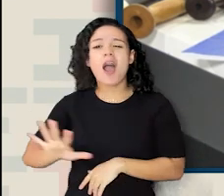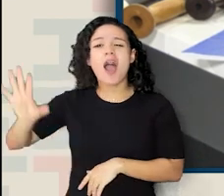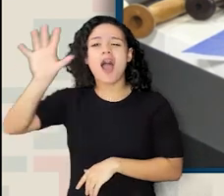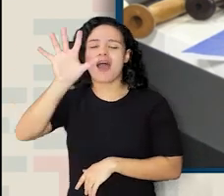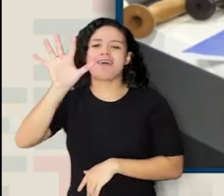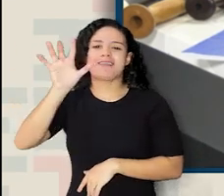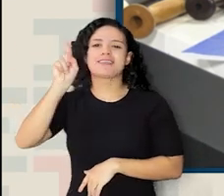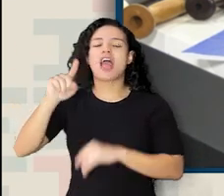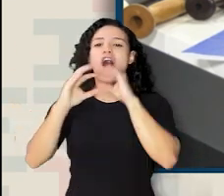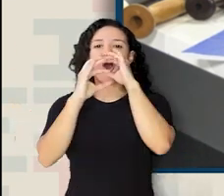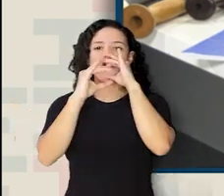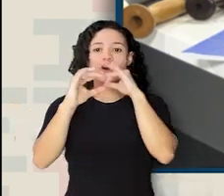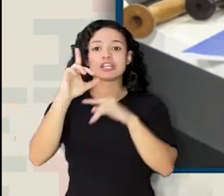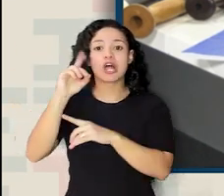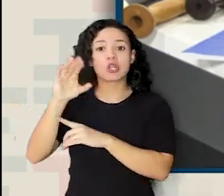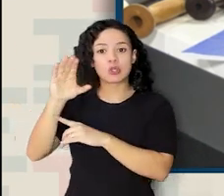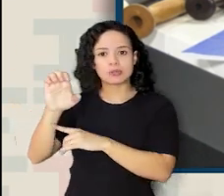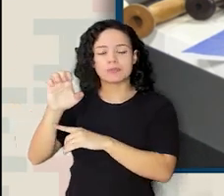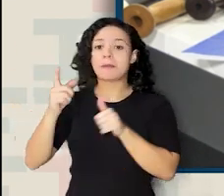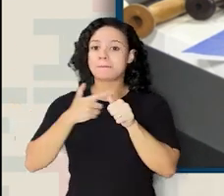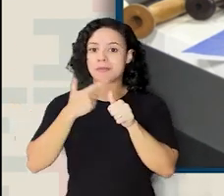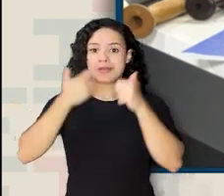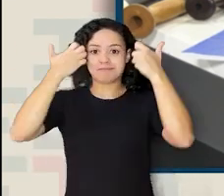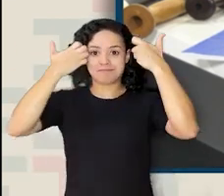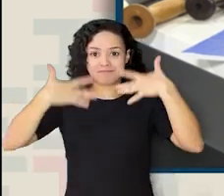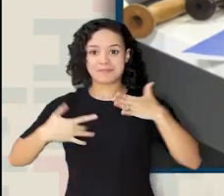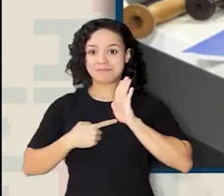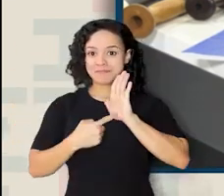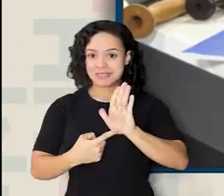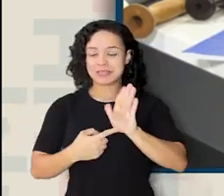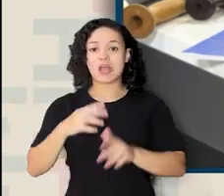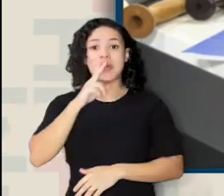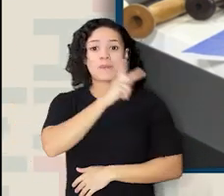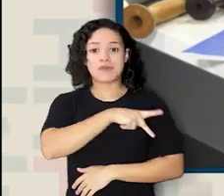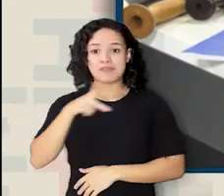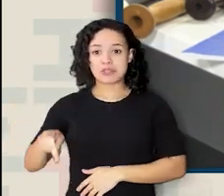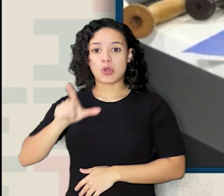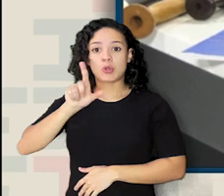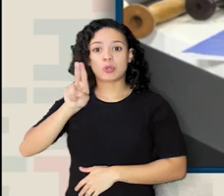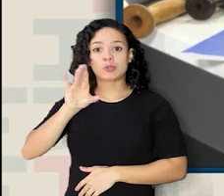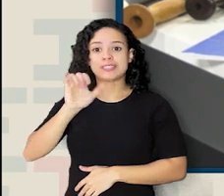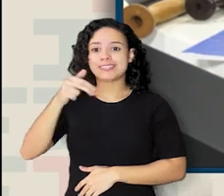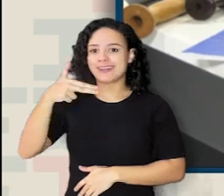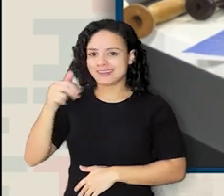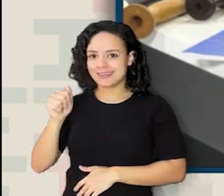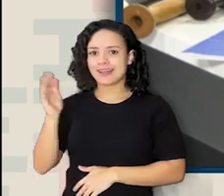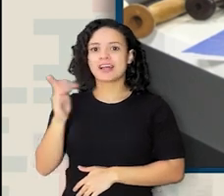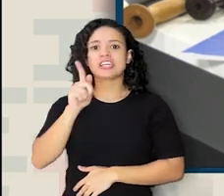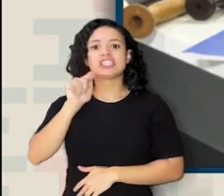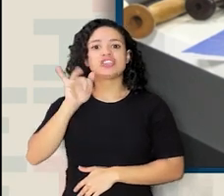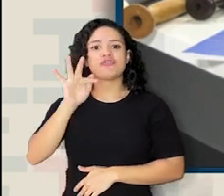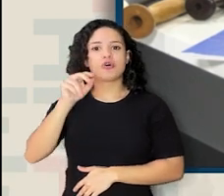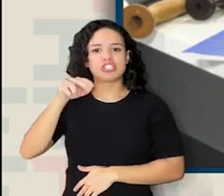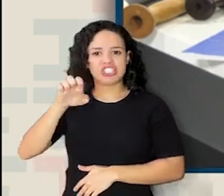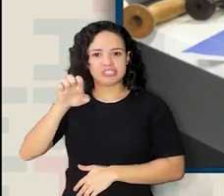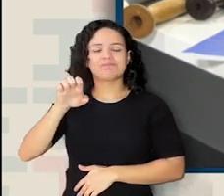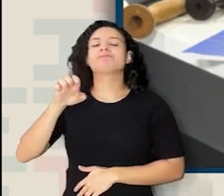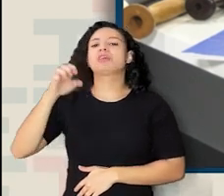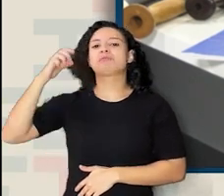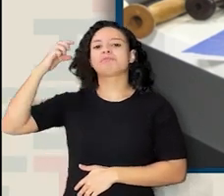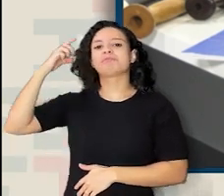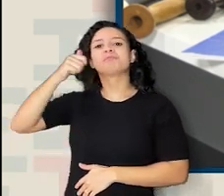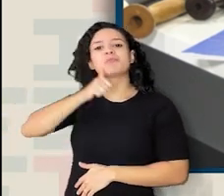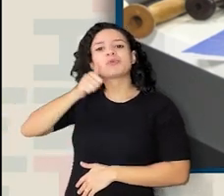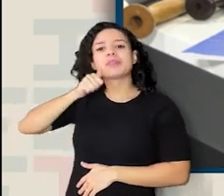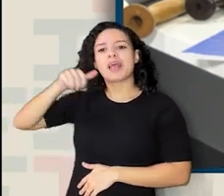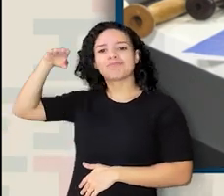Mas primeiro eu vou me apresentar para vocês. Eu sou a professora Luciana Gifone, sou uma mulher baixa,